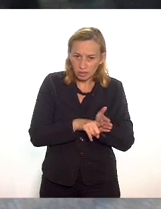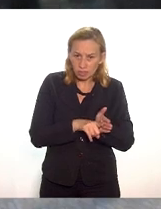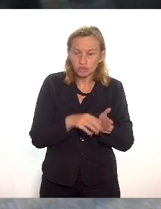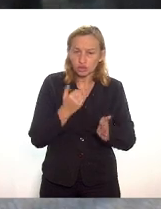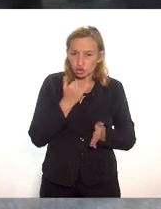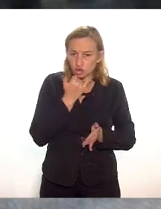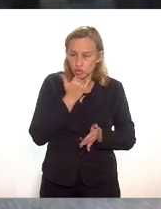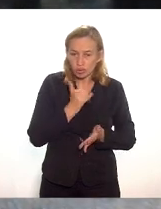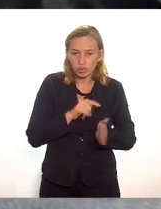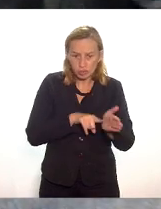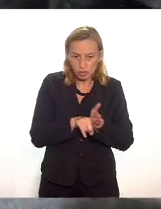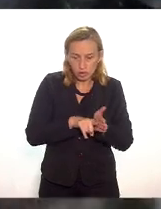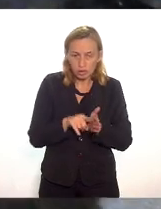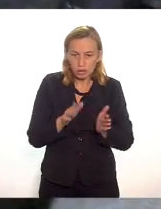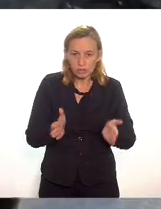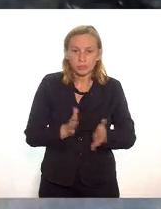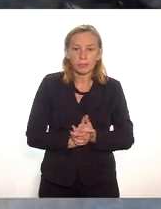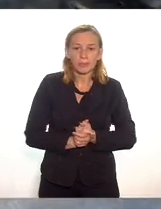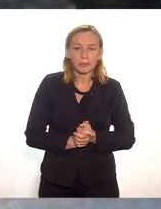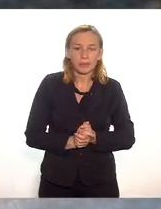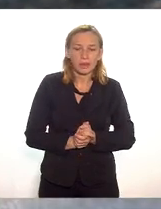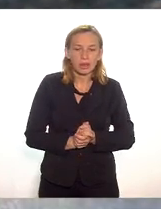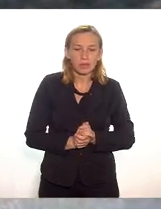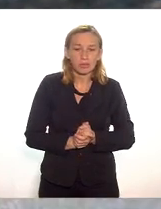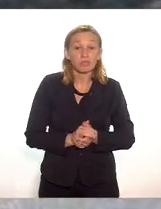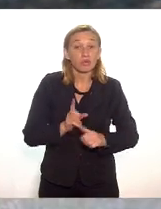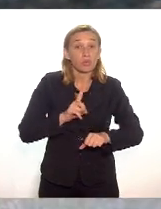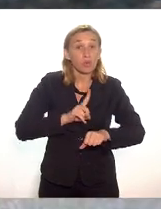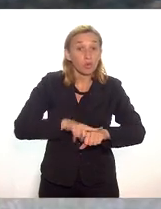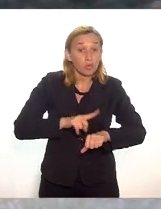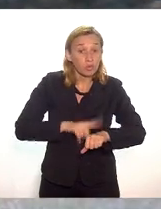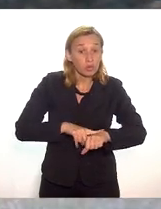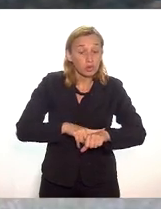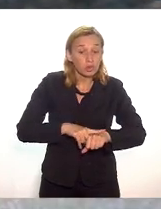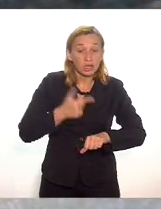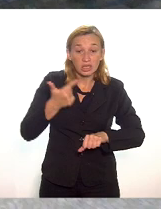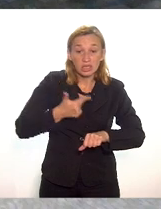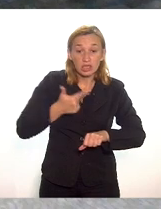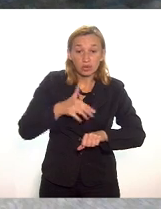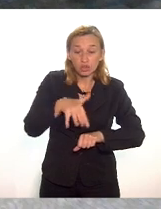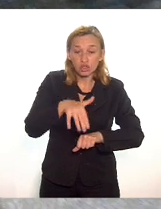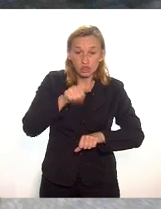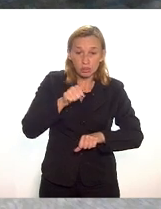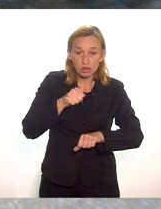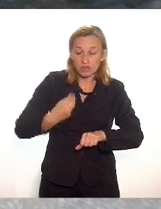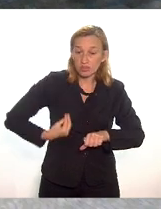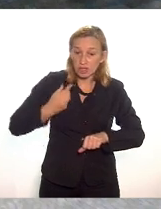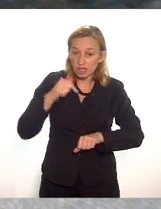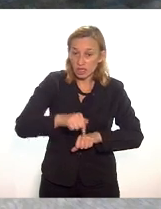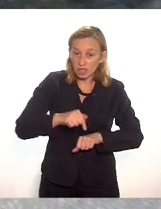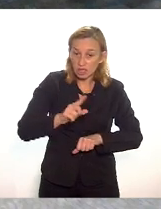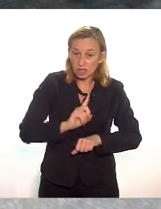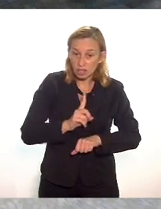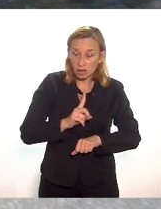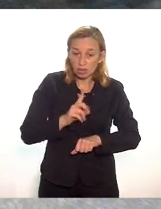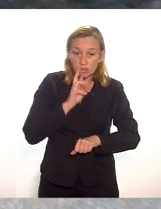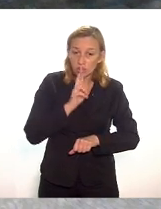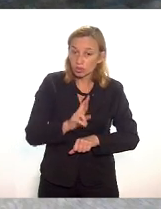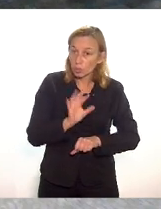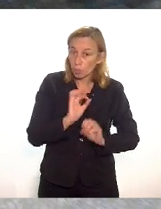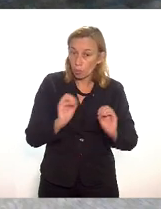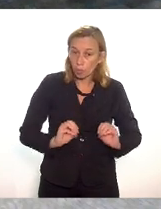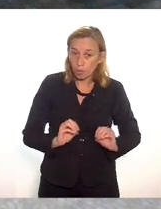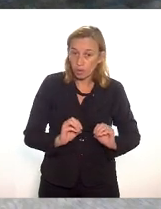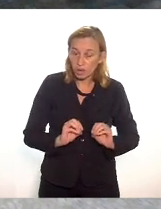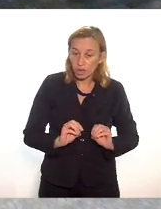Verificação, me perdoe. A verificação do quórum. No momento que fez a segunda chamada, ele não estava presente e não respondeu.